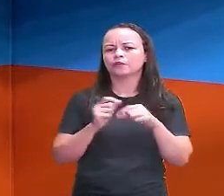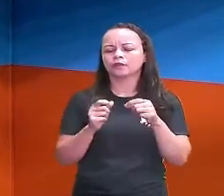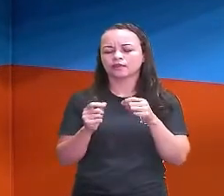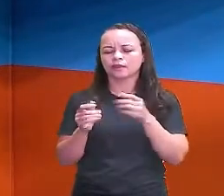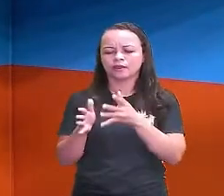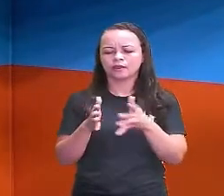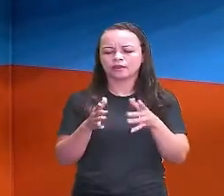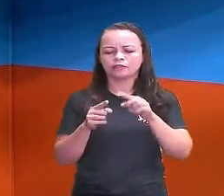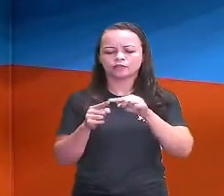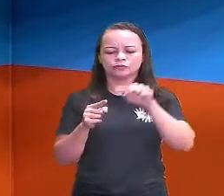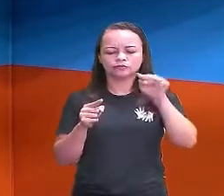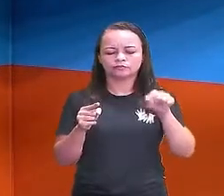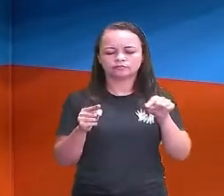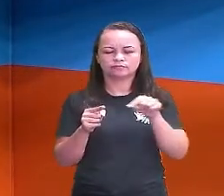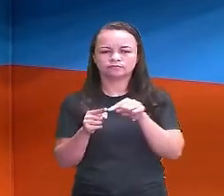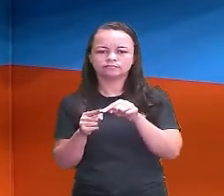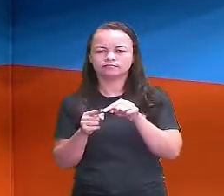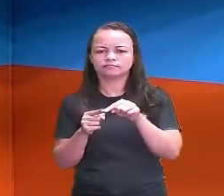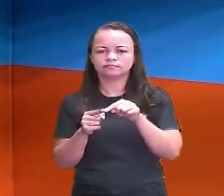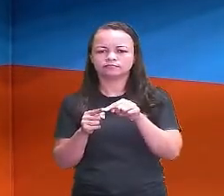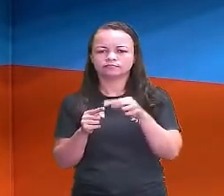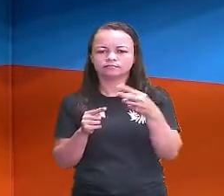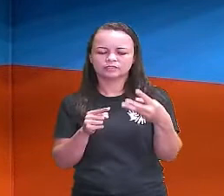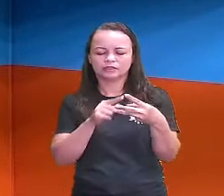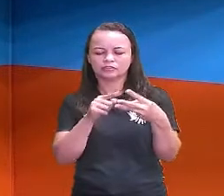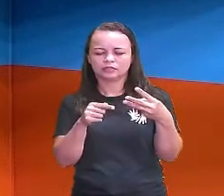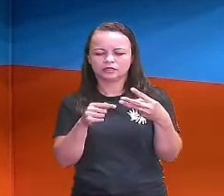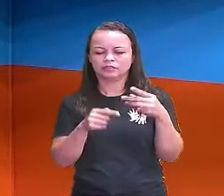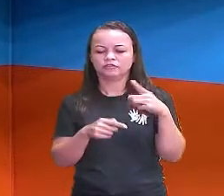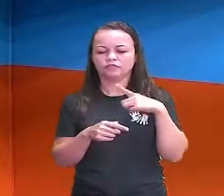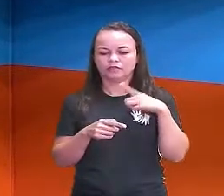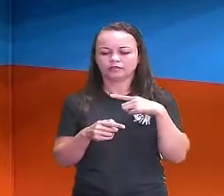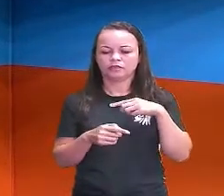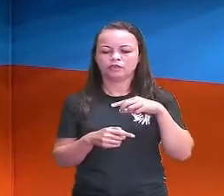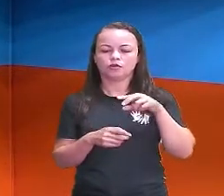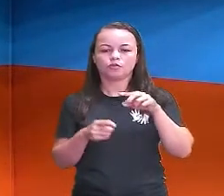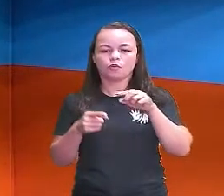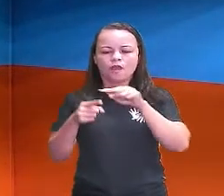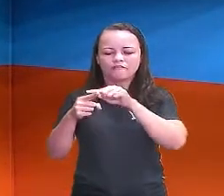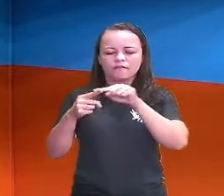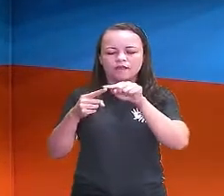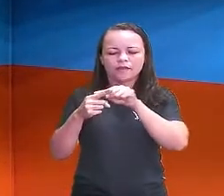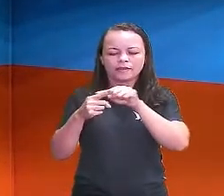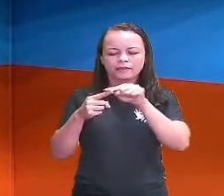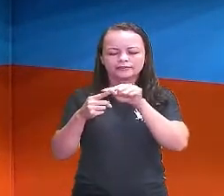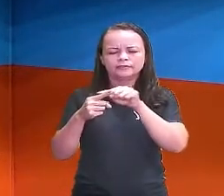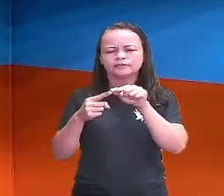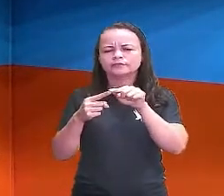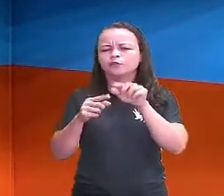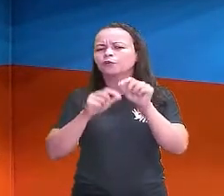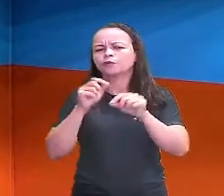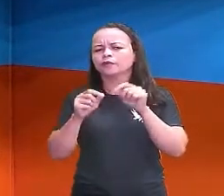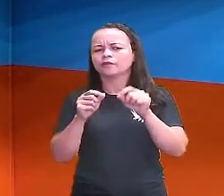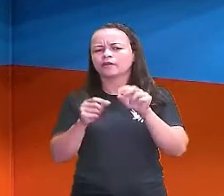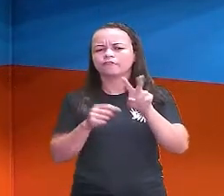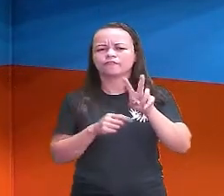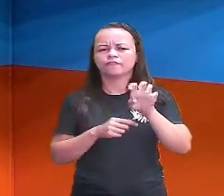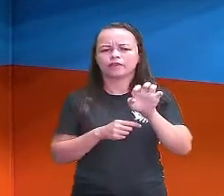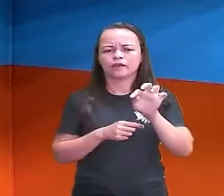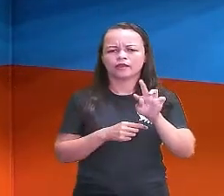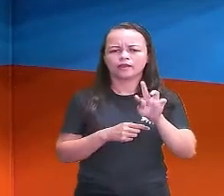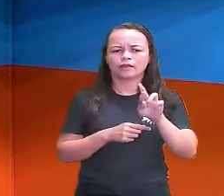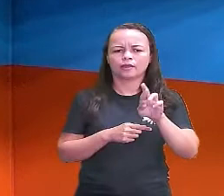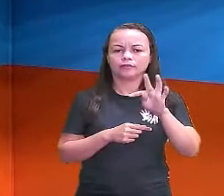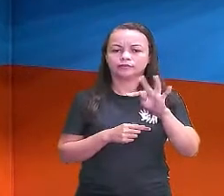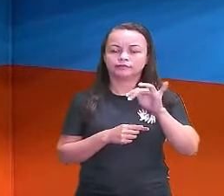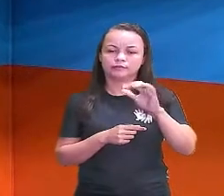dos três lados? Ele vai ter também uma vértice, tá? Ele vai ter vértice. E o que é vértice, professora?